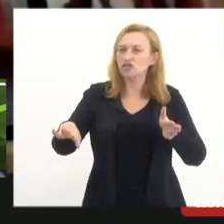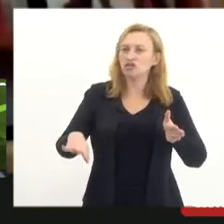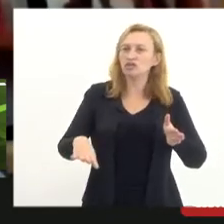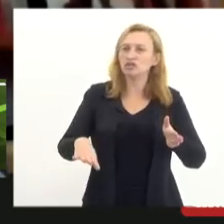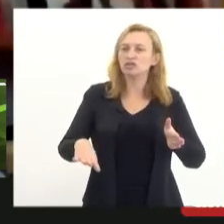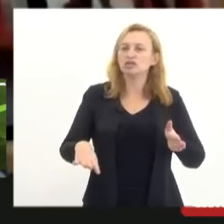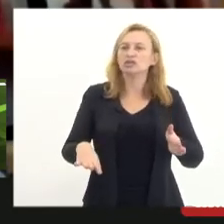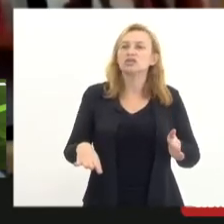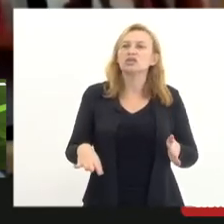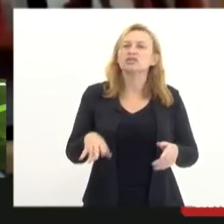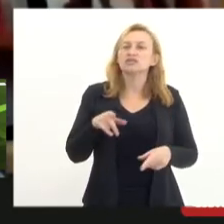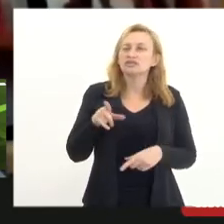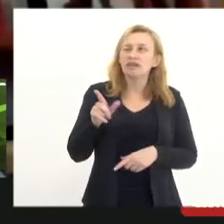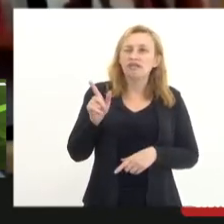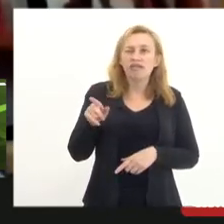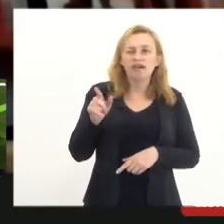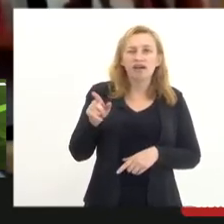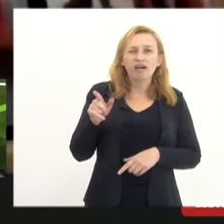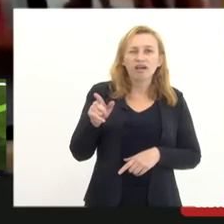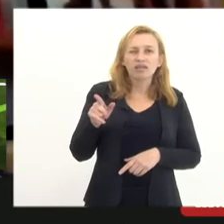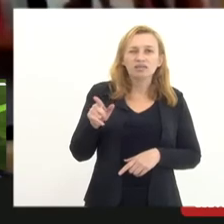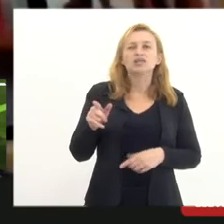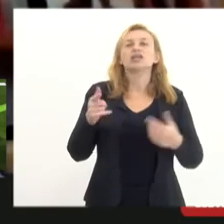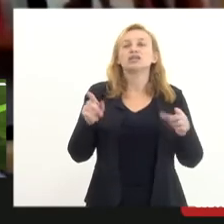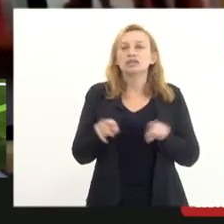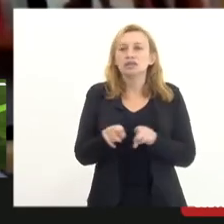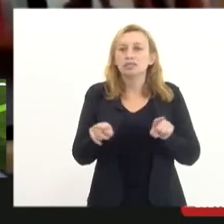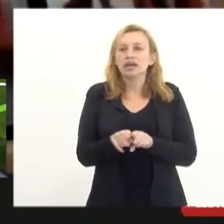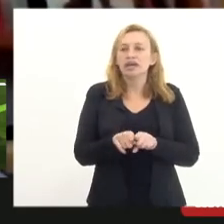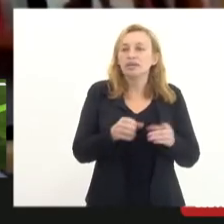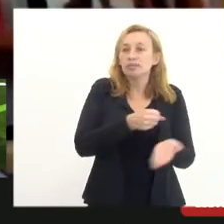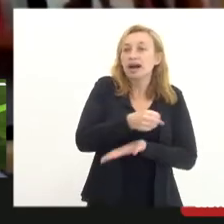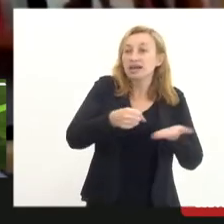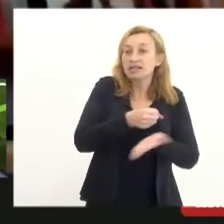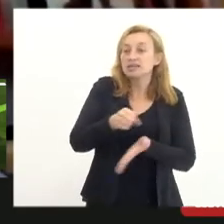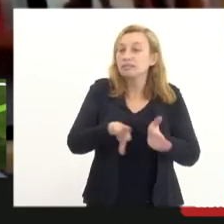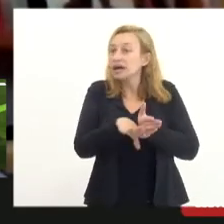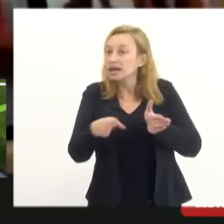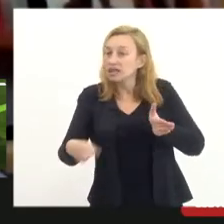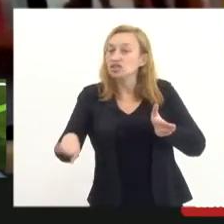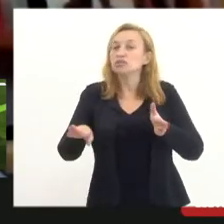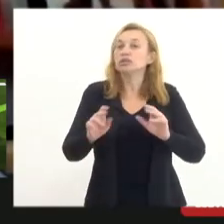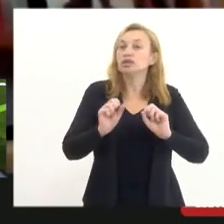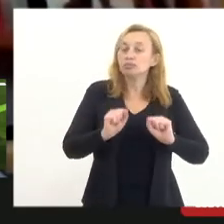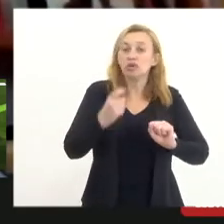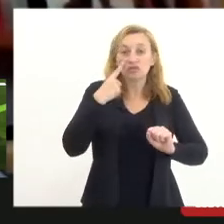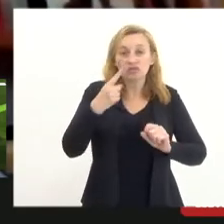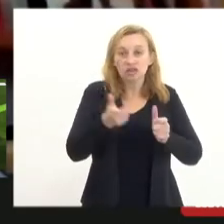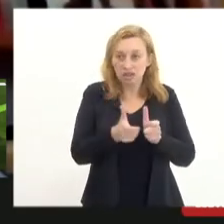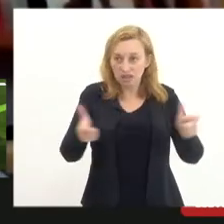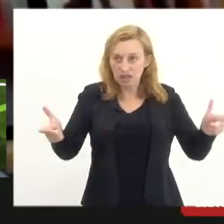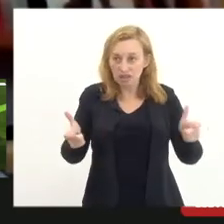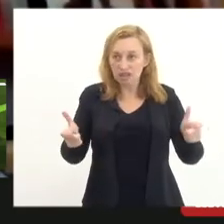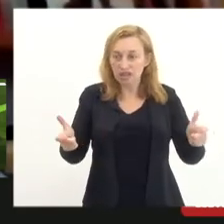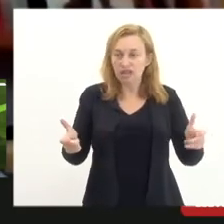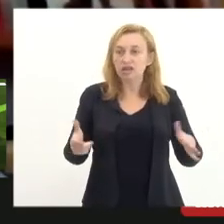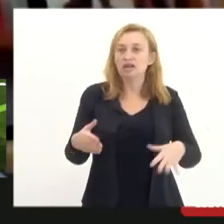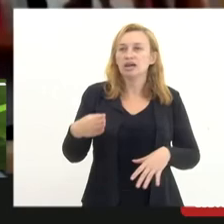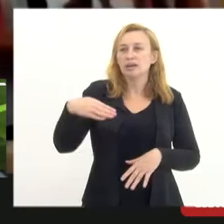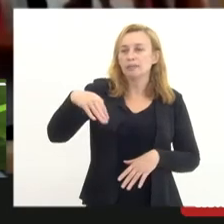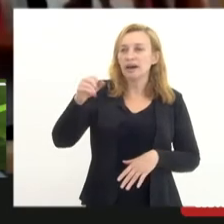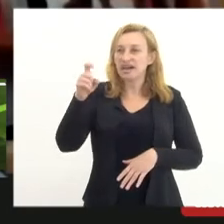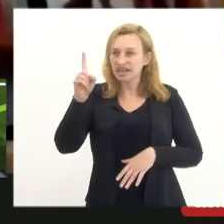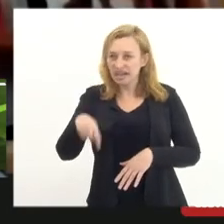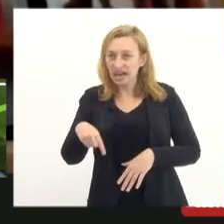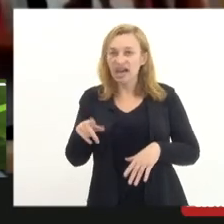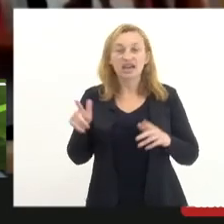Harry Bunker que está lá, e você tem também base marítima e que pode vir a crescer. Quer dizer, da mesma forma, Maricá